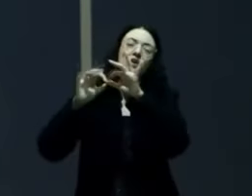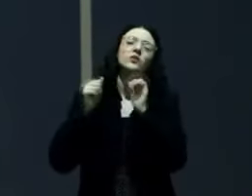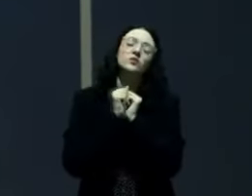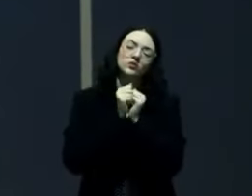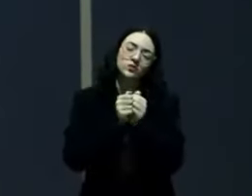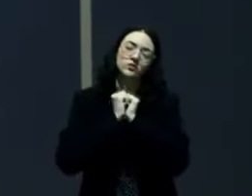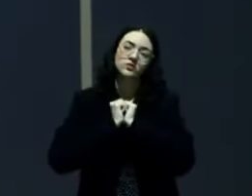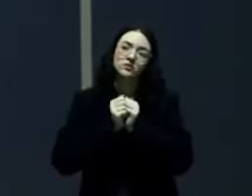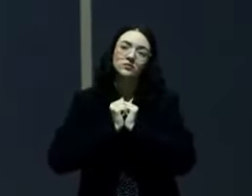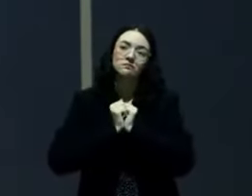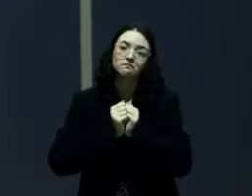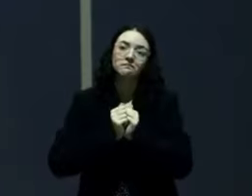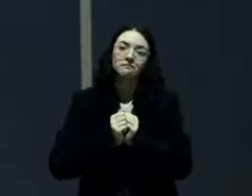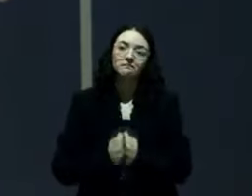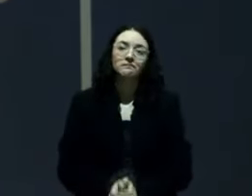juntos.